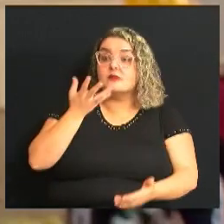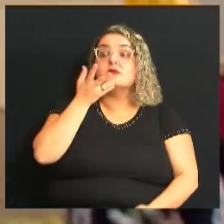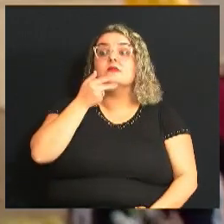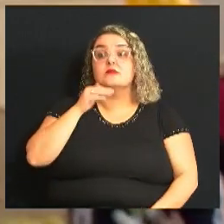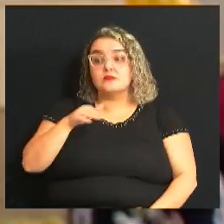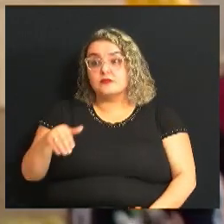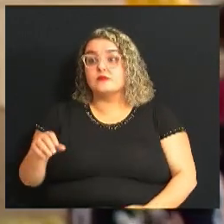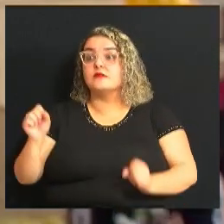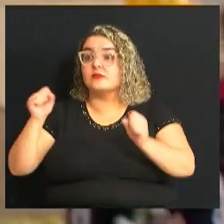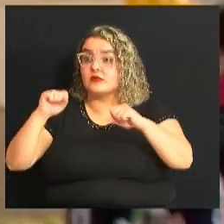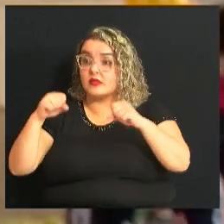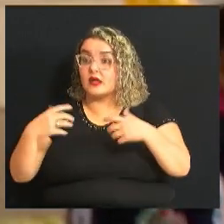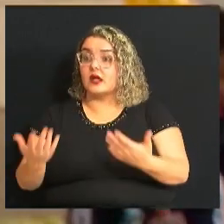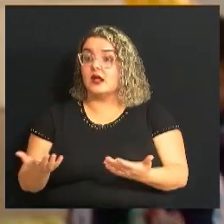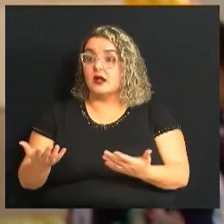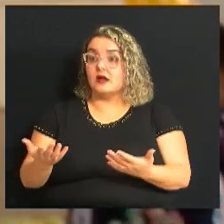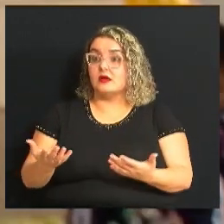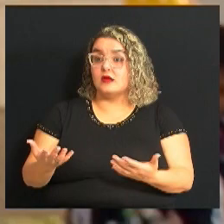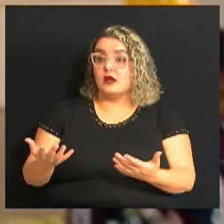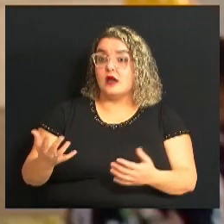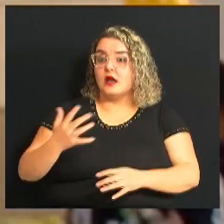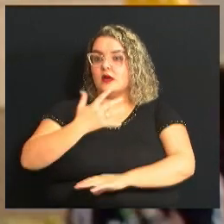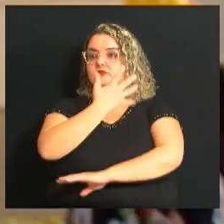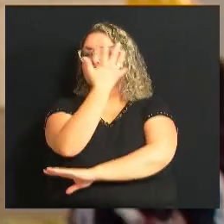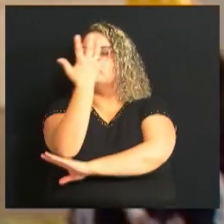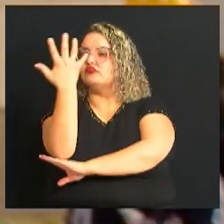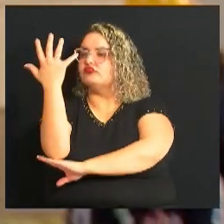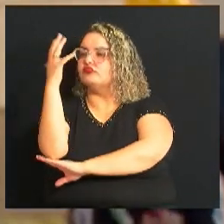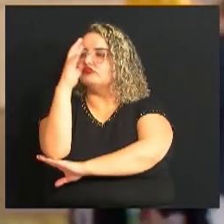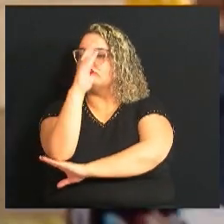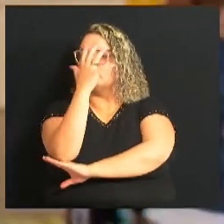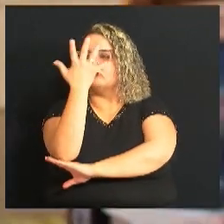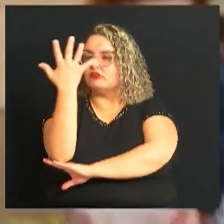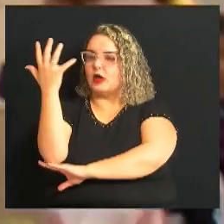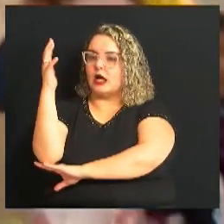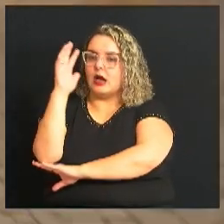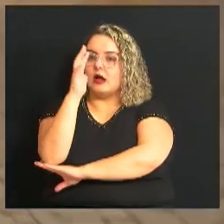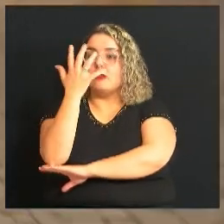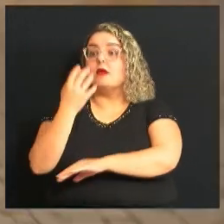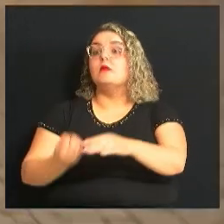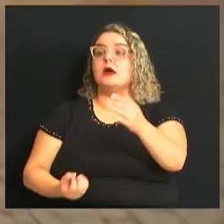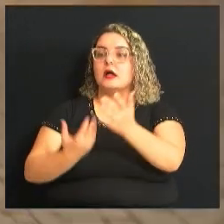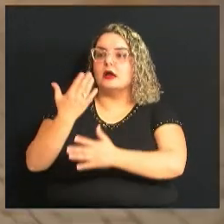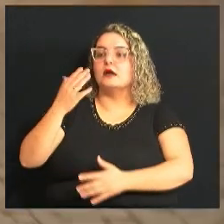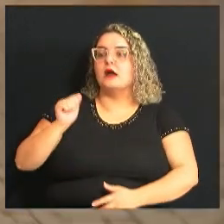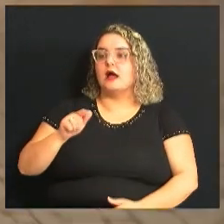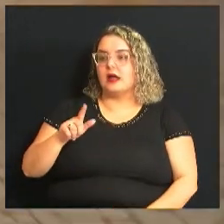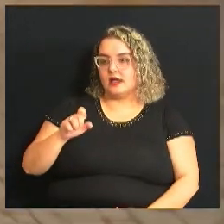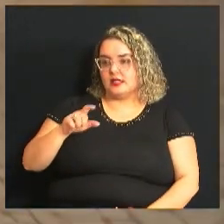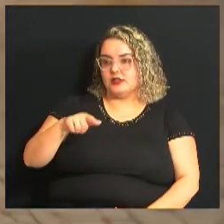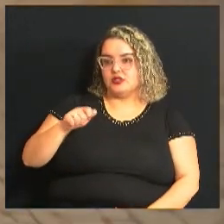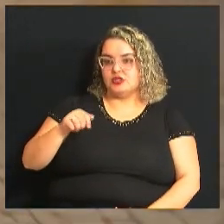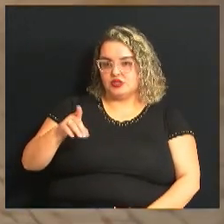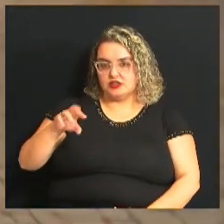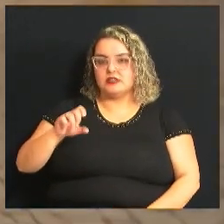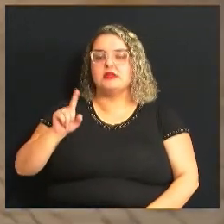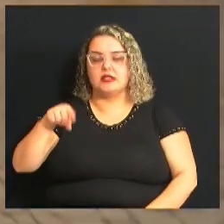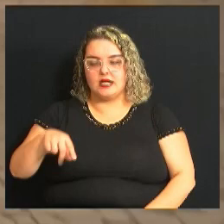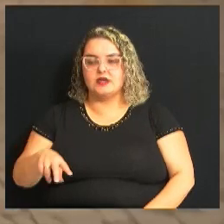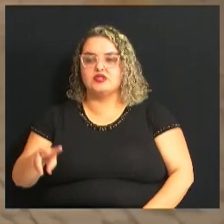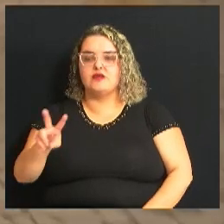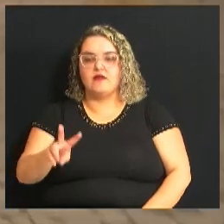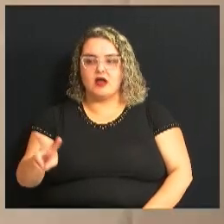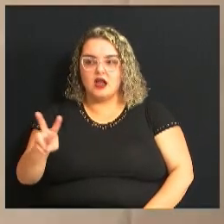criançada. Sim, sim. A árvore, ela é criada pelo Alexandre Filiage, que é de Valinhos, né?